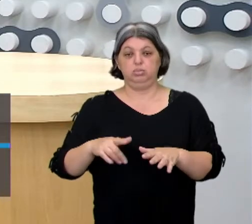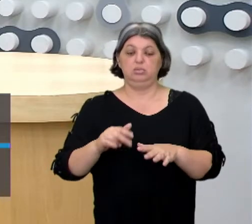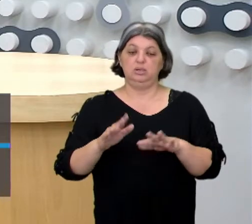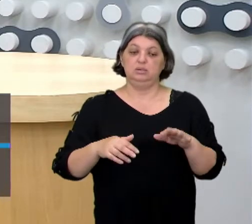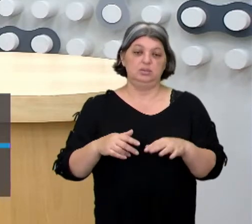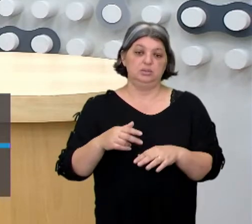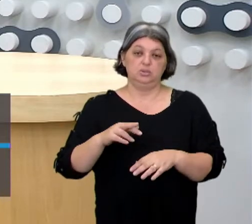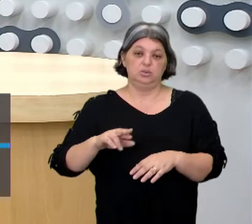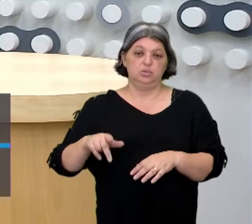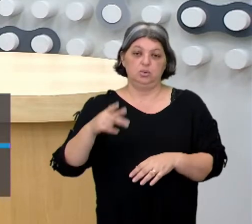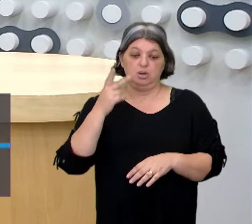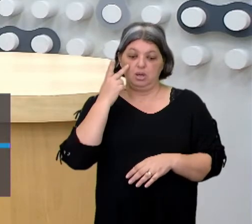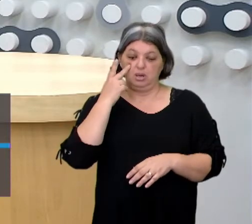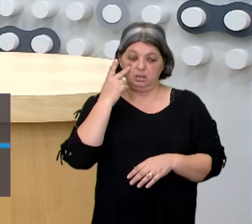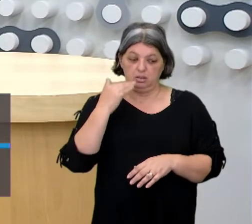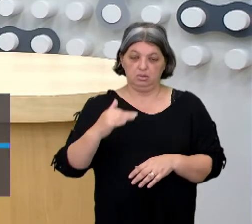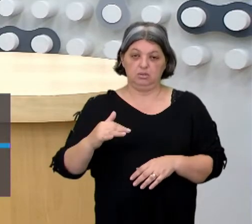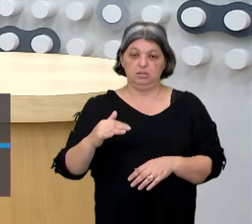aí na